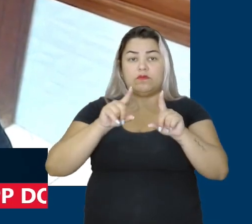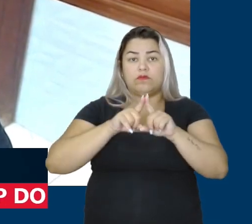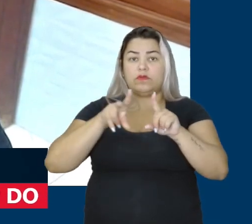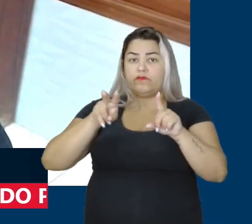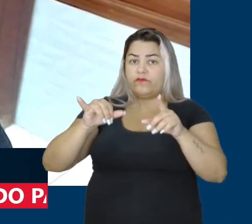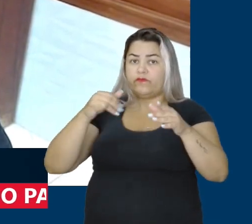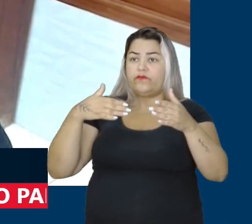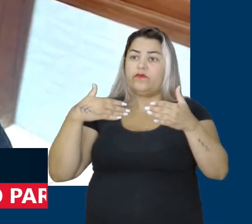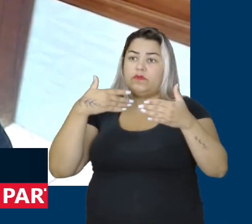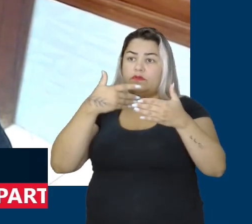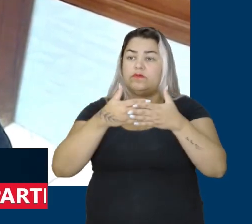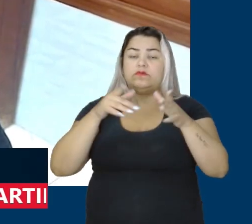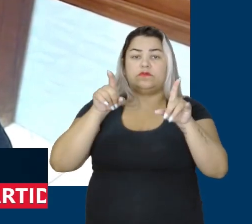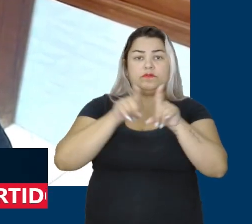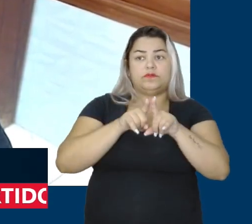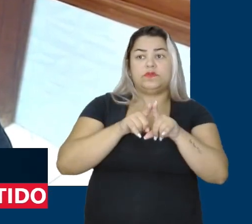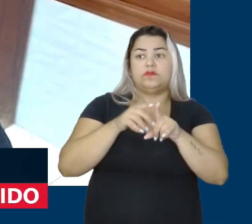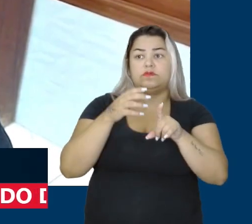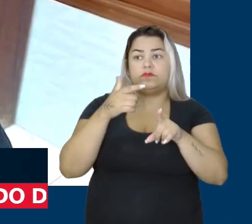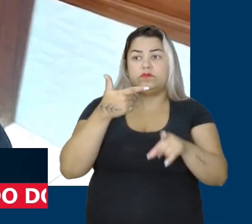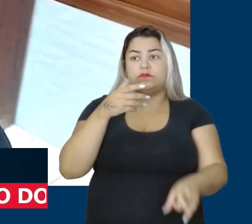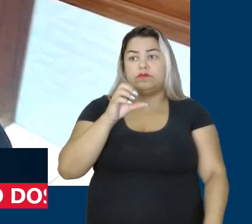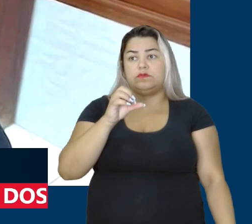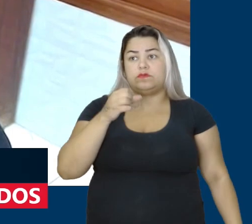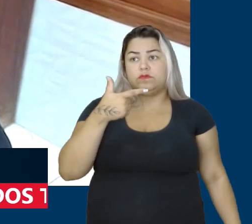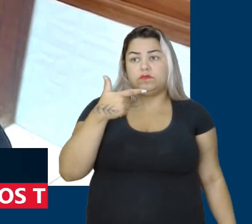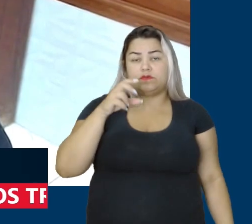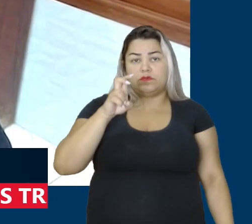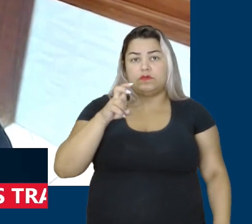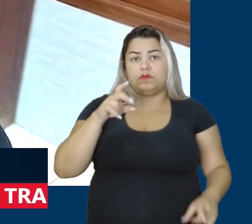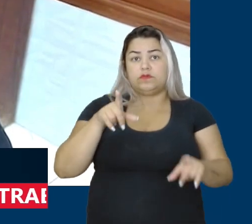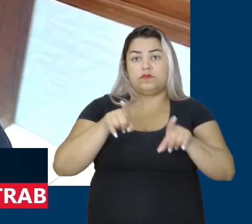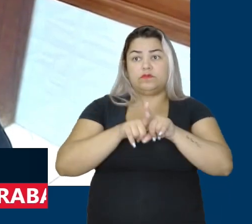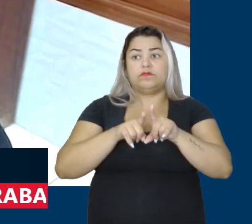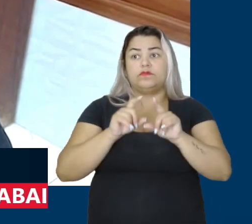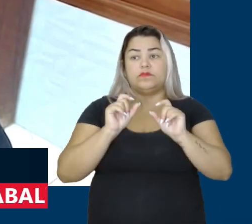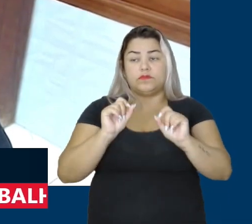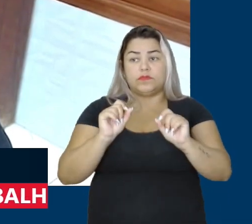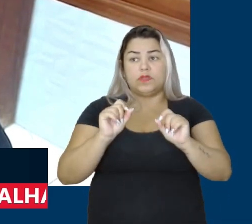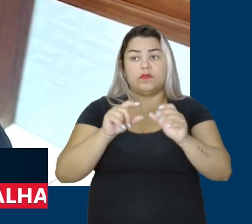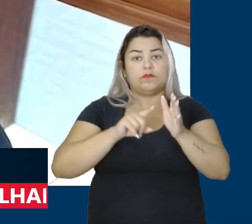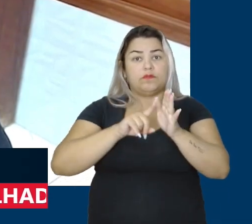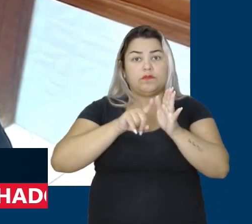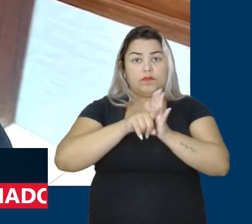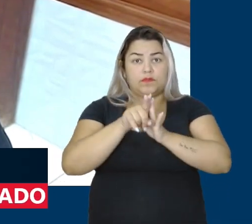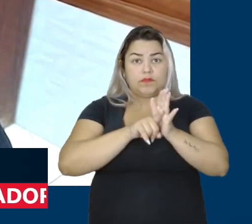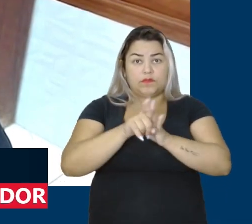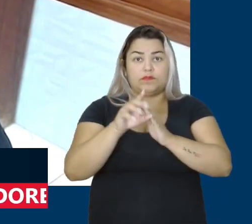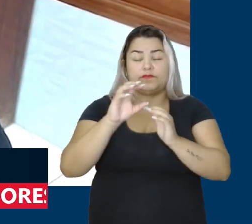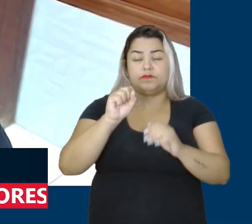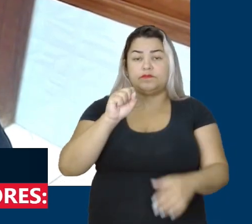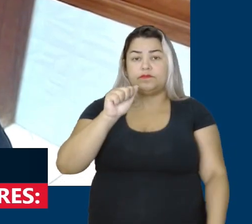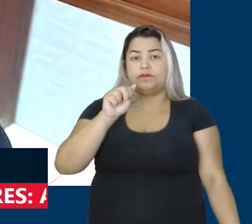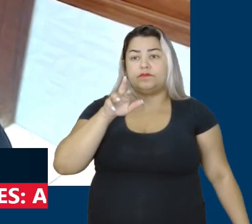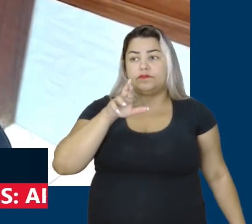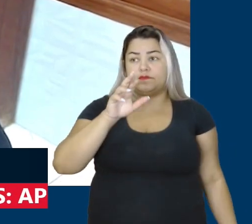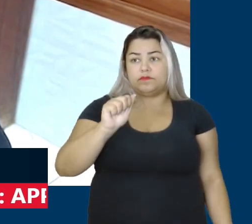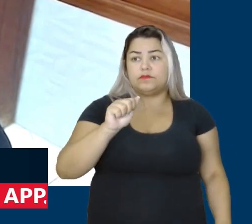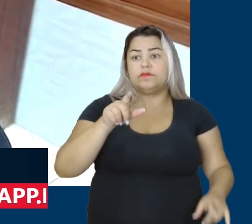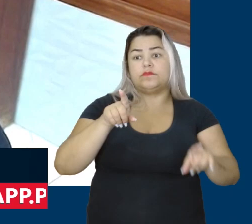avançar, e vamos chegar em 2026 a quem ganha R$ 5.000. Plano Safra, o maior de todos os tempos,